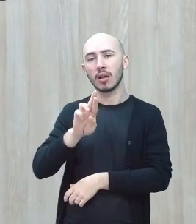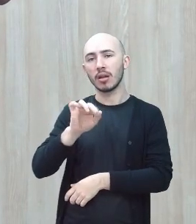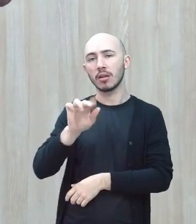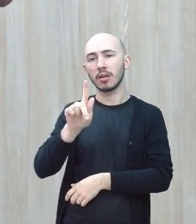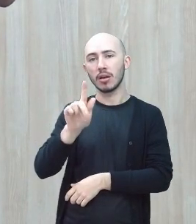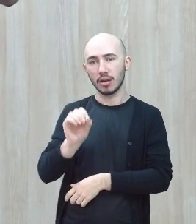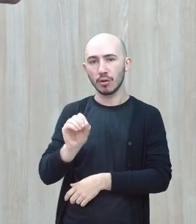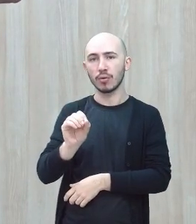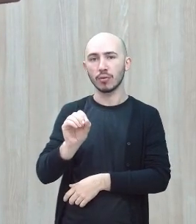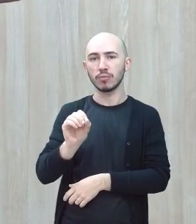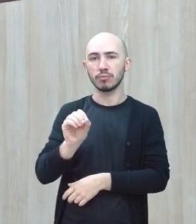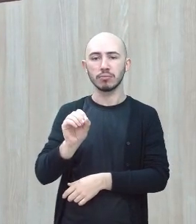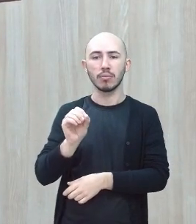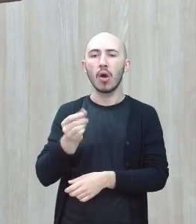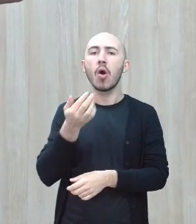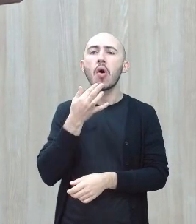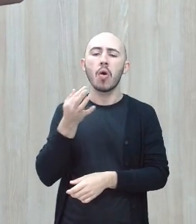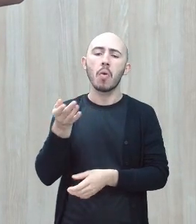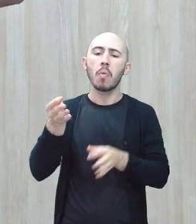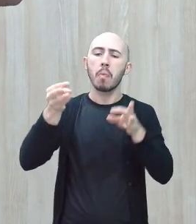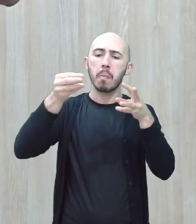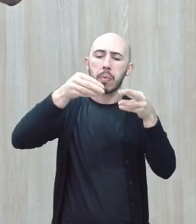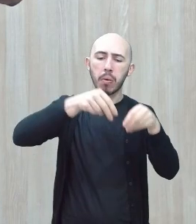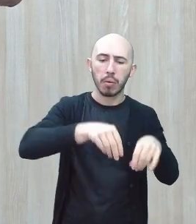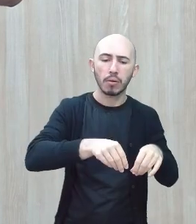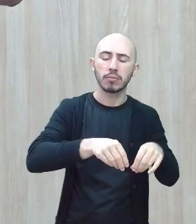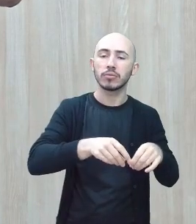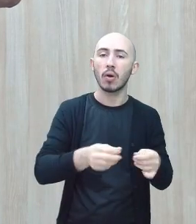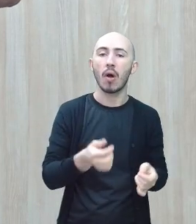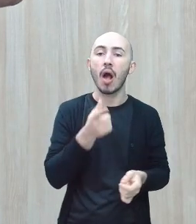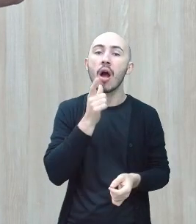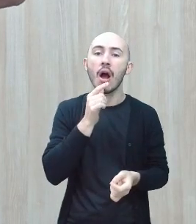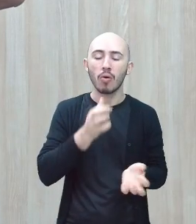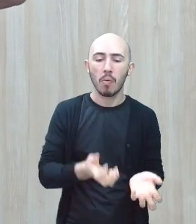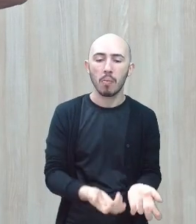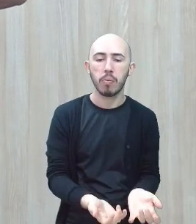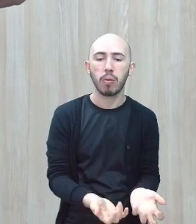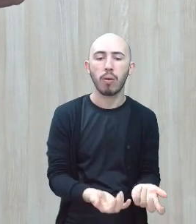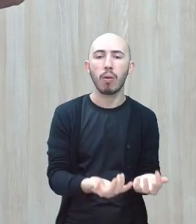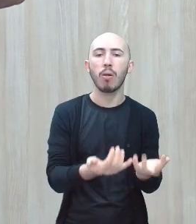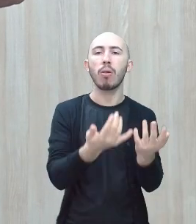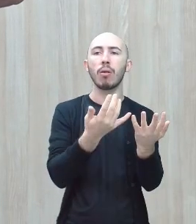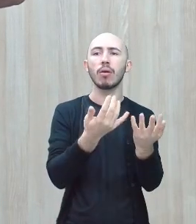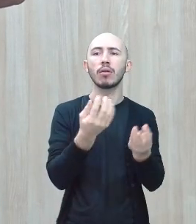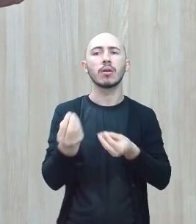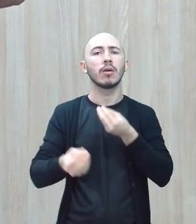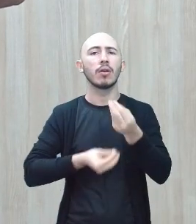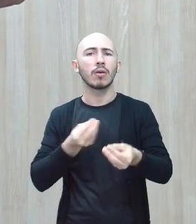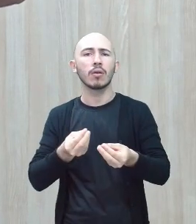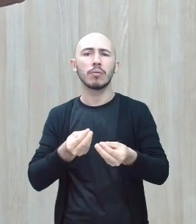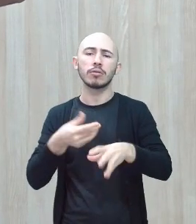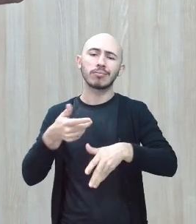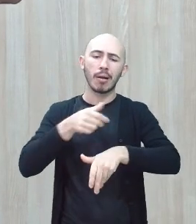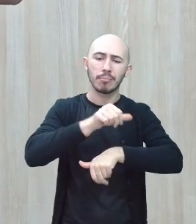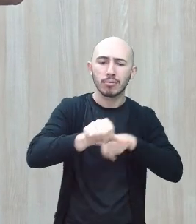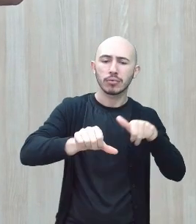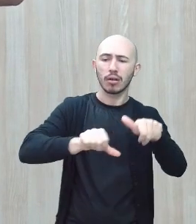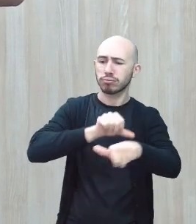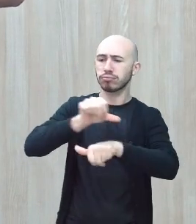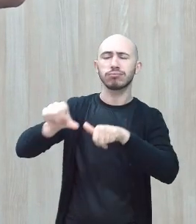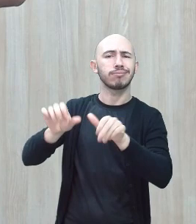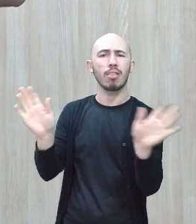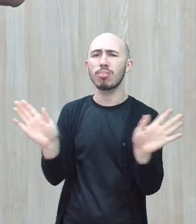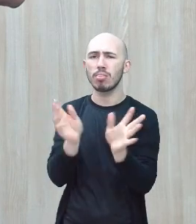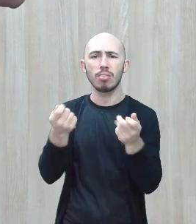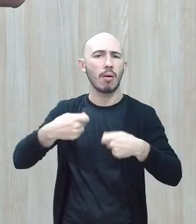ali sobe. Então ele diz, poxa, dá para eu fazer isso aqui e não precisar estar rodando de lugar em lugar. Dá para eu ter